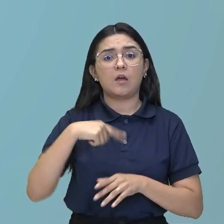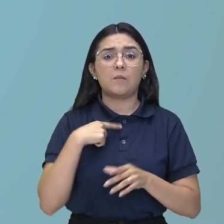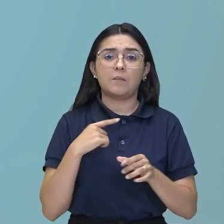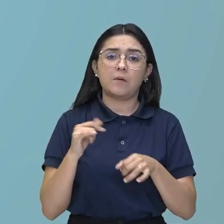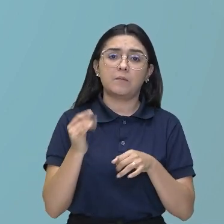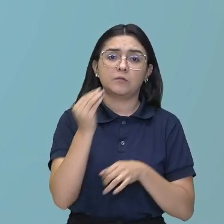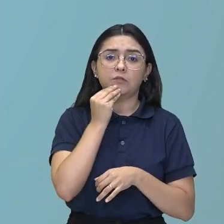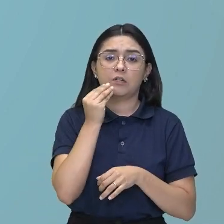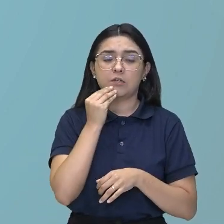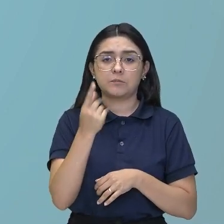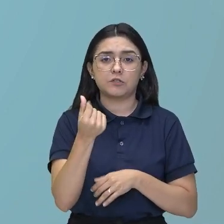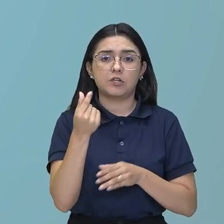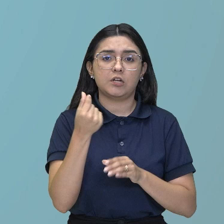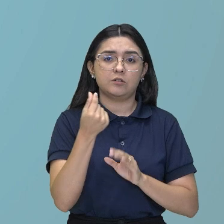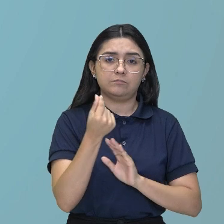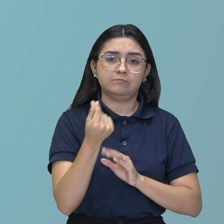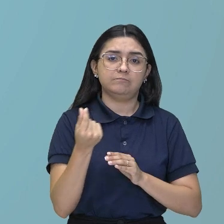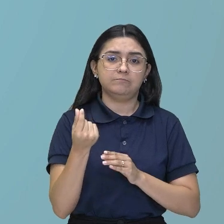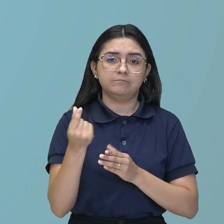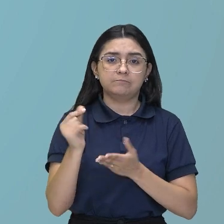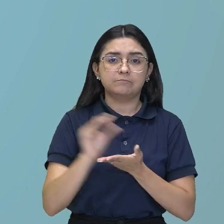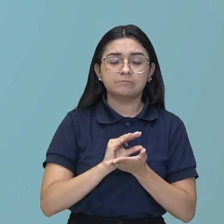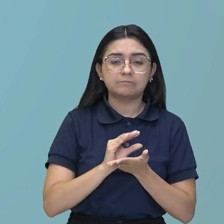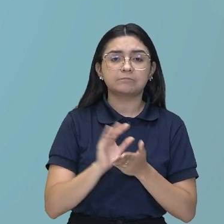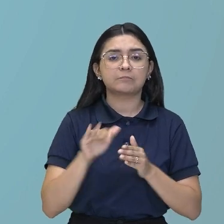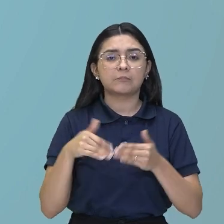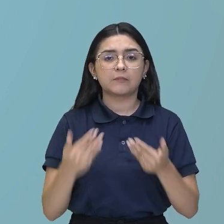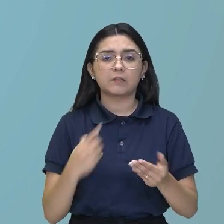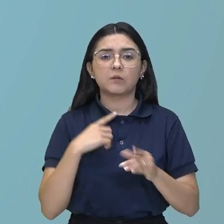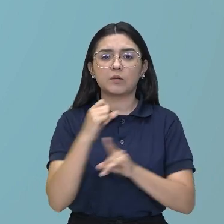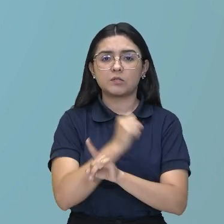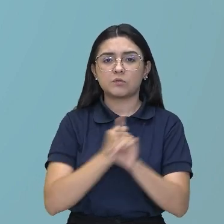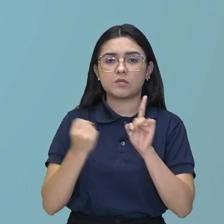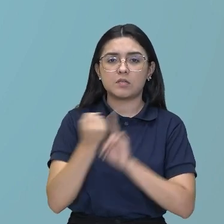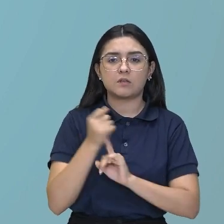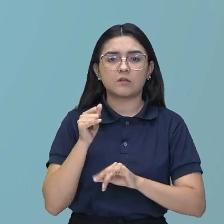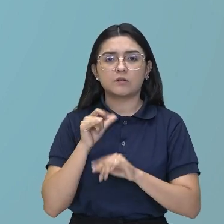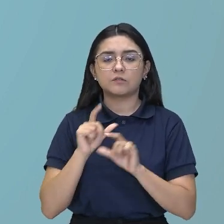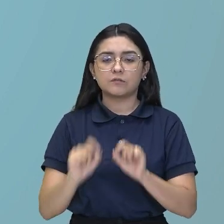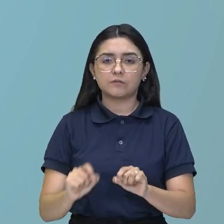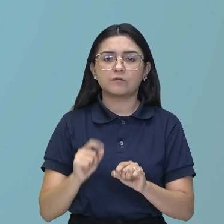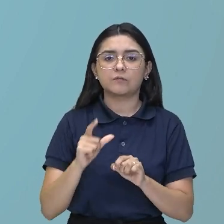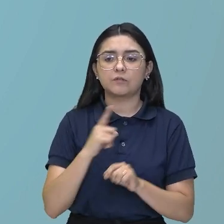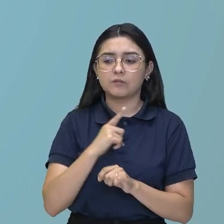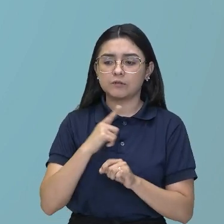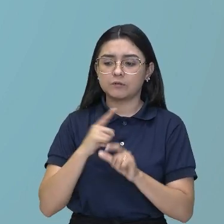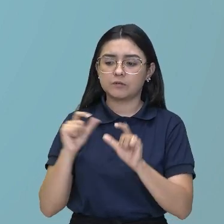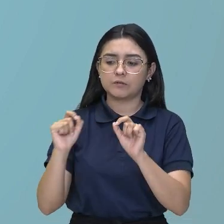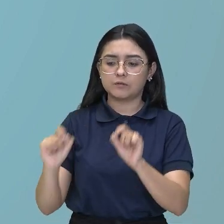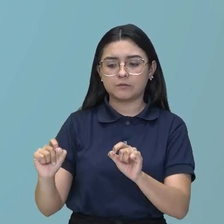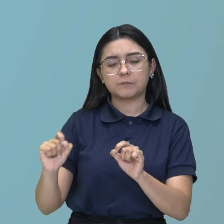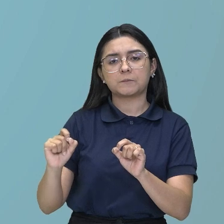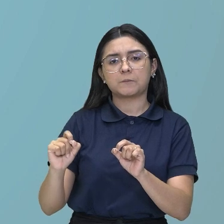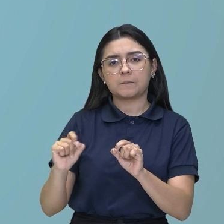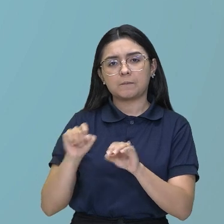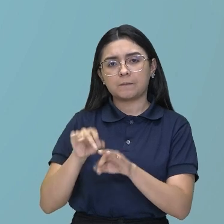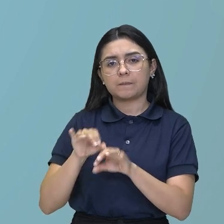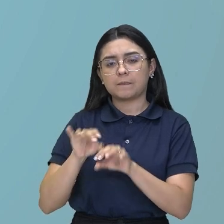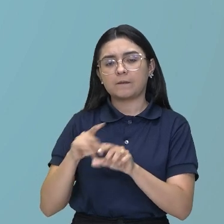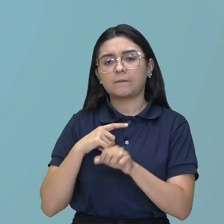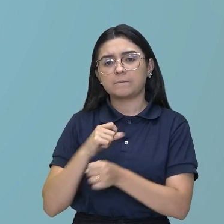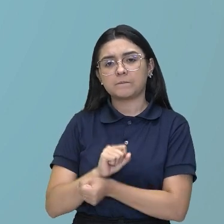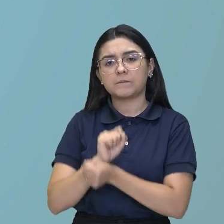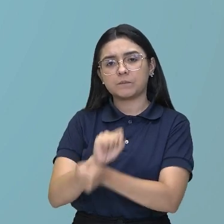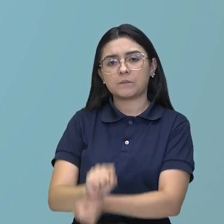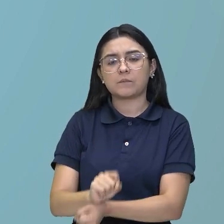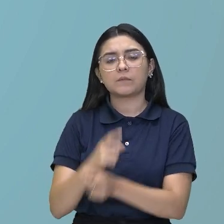capital. Nossa sociedade foi forjada, né, sob o escravismo, criando uma modalidade,